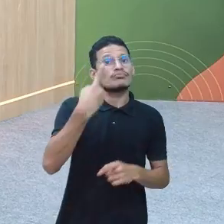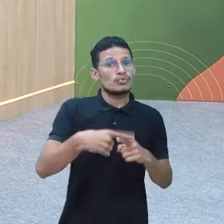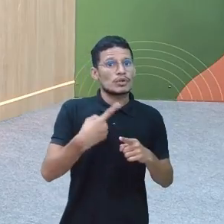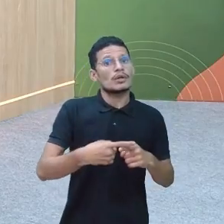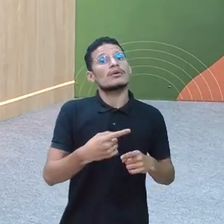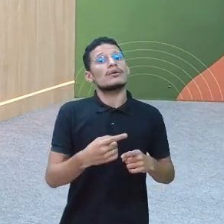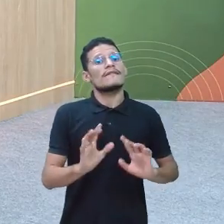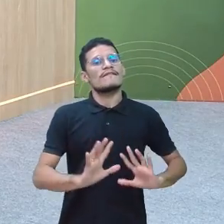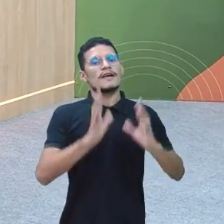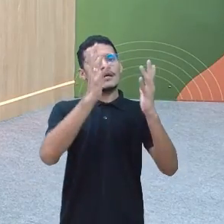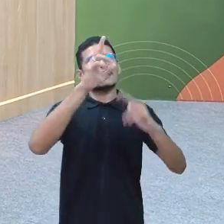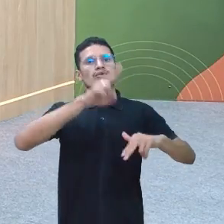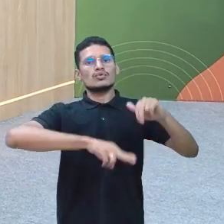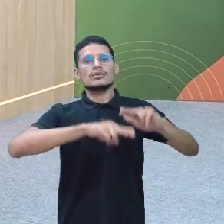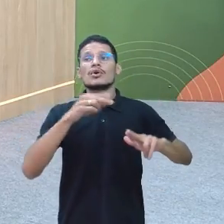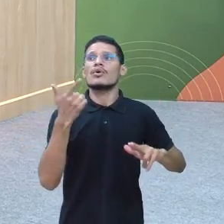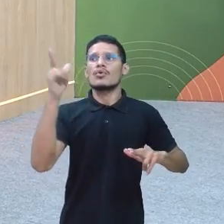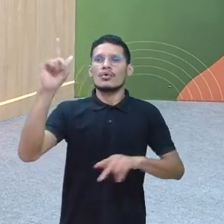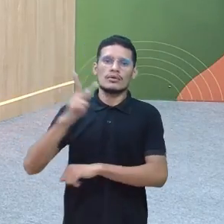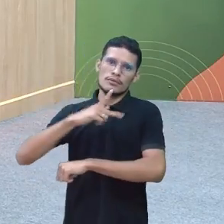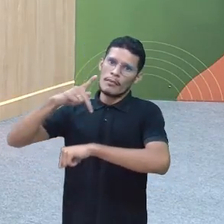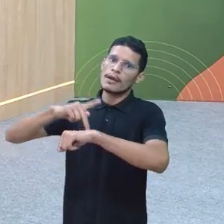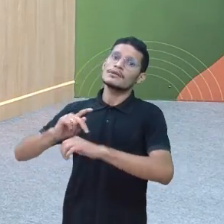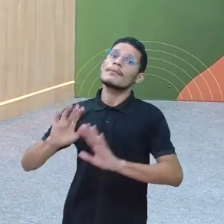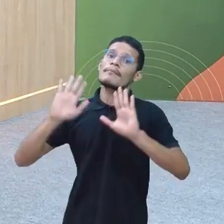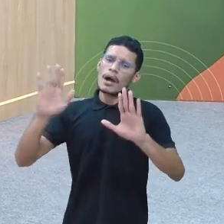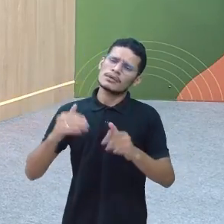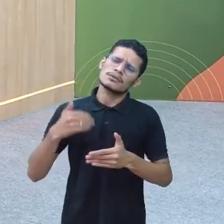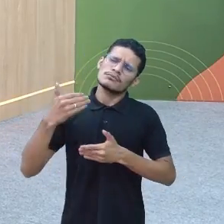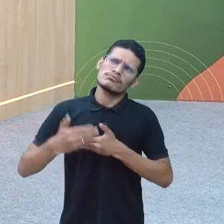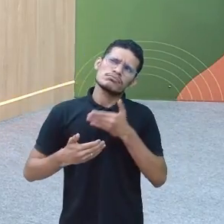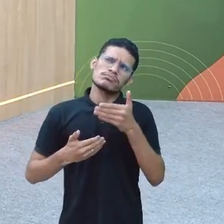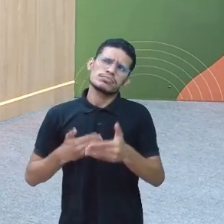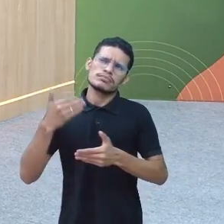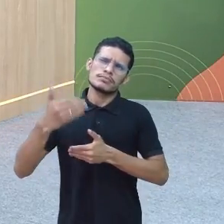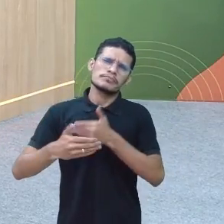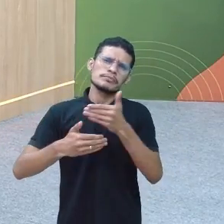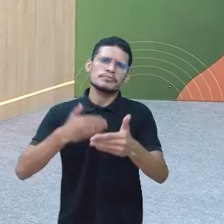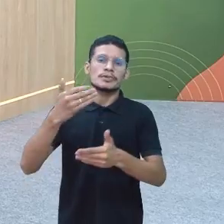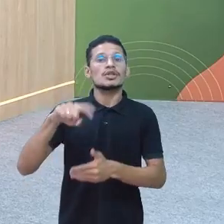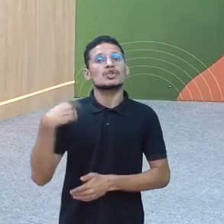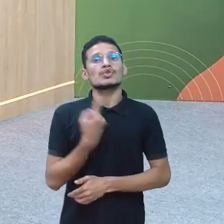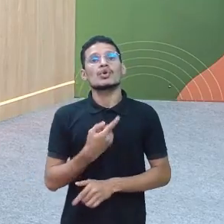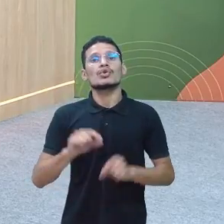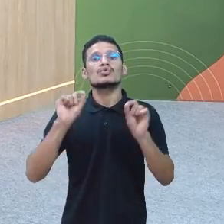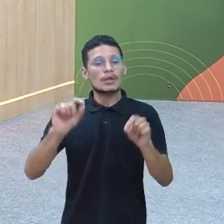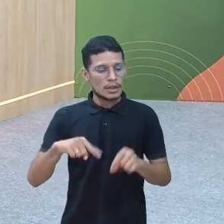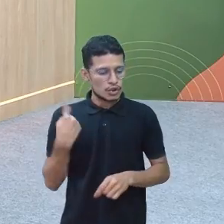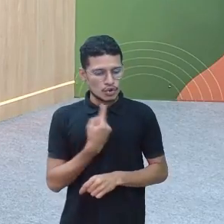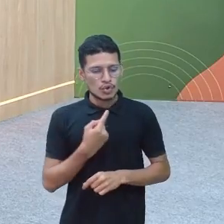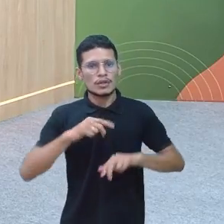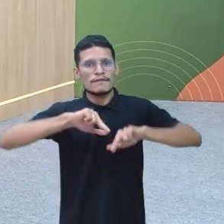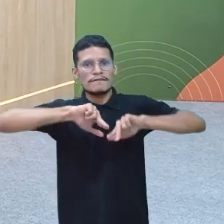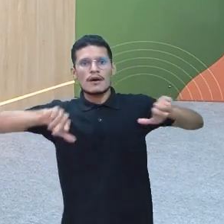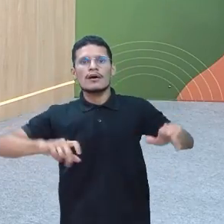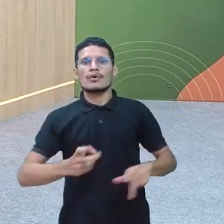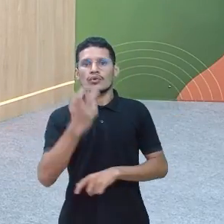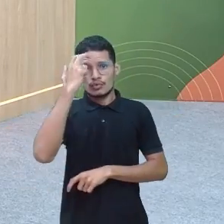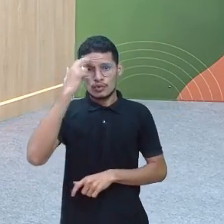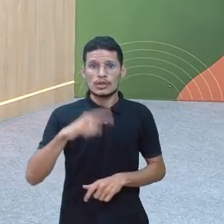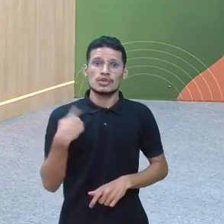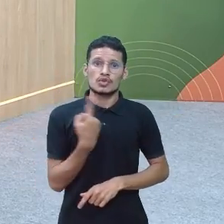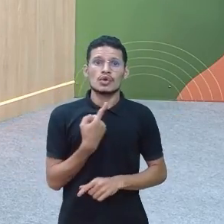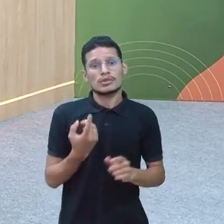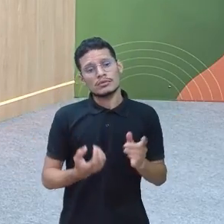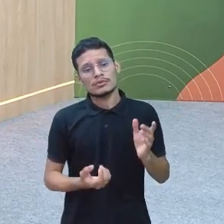eles vieram de fora. Mas aí, com o passar do tempo, a gente, com a nossa diversidade cultural, a gente